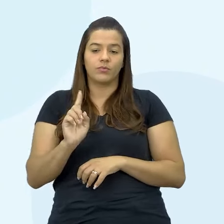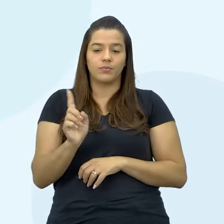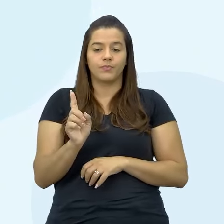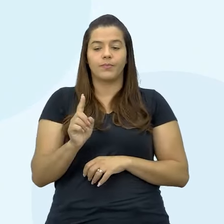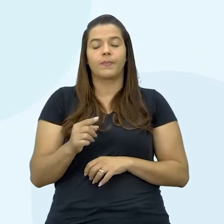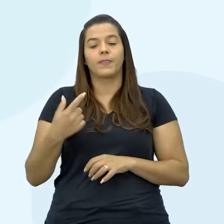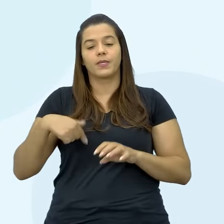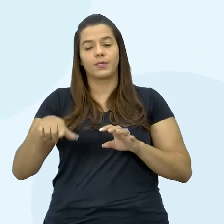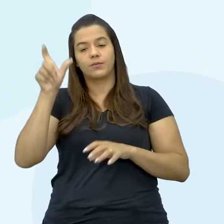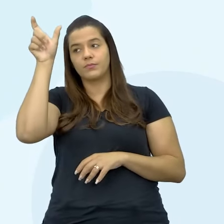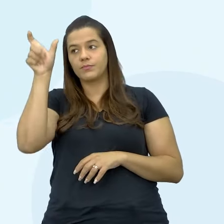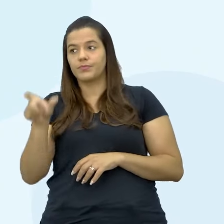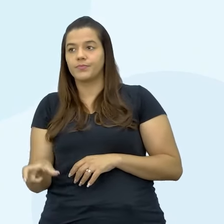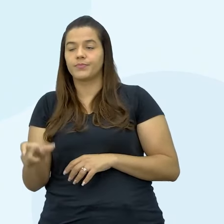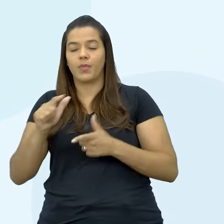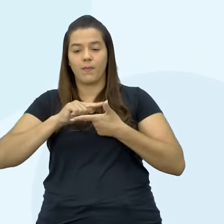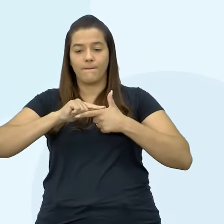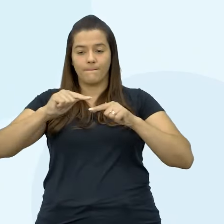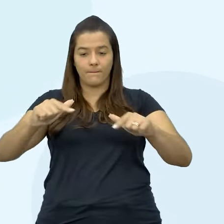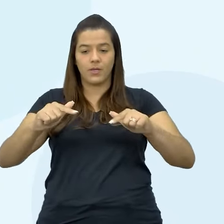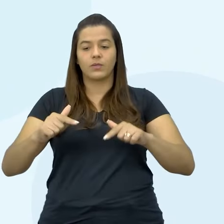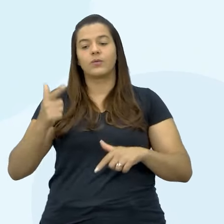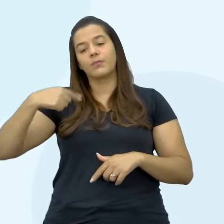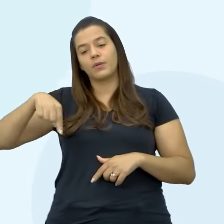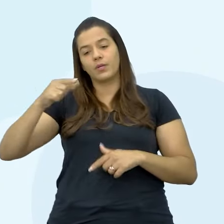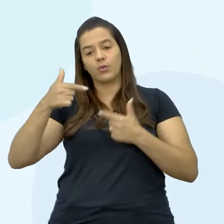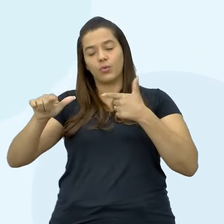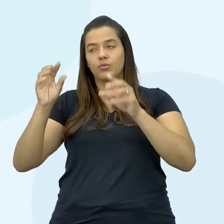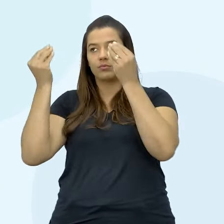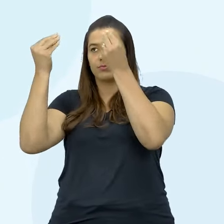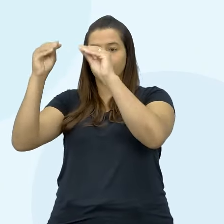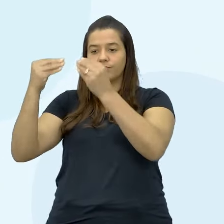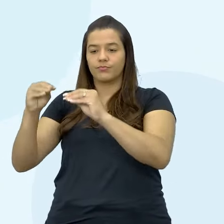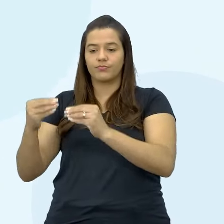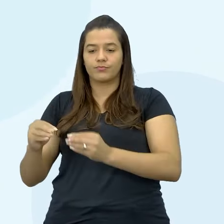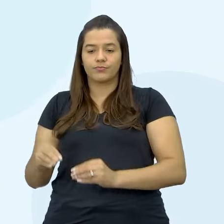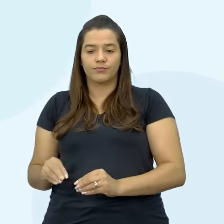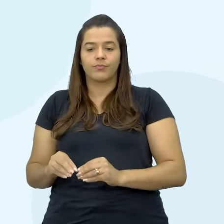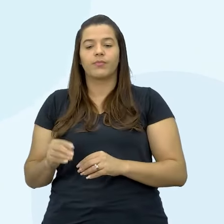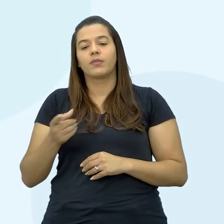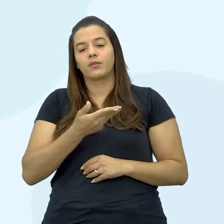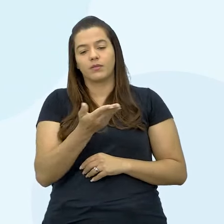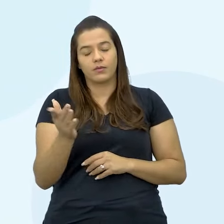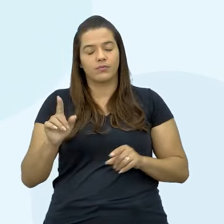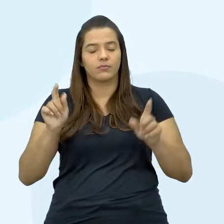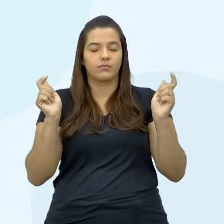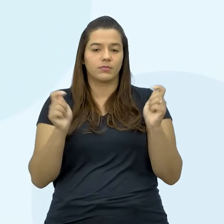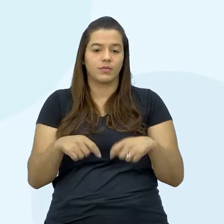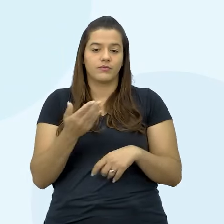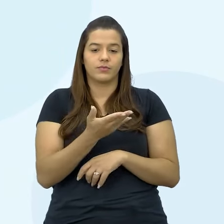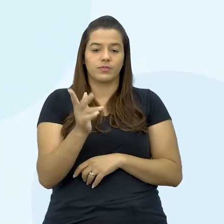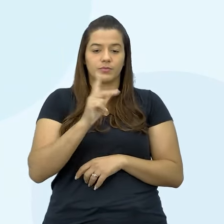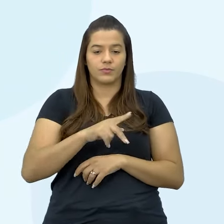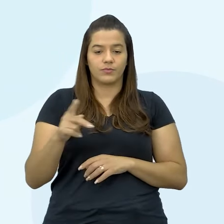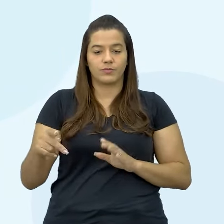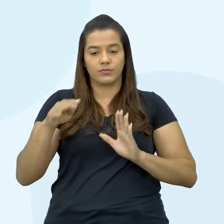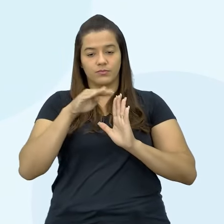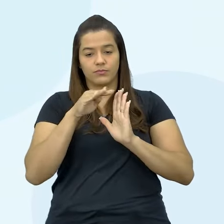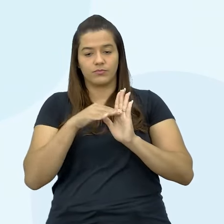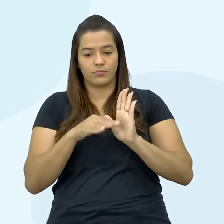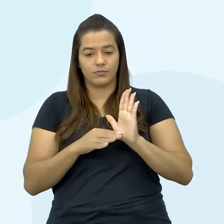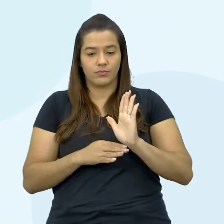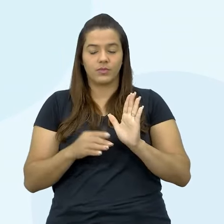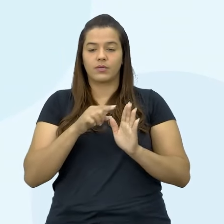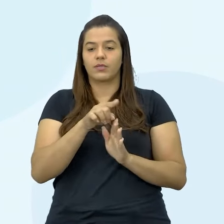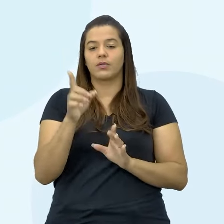em branco para ser preenchida em outro momento. Você, professor, pode problematizar essa lista para que os